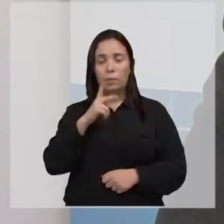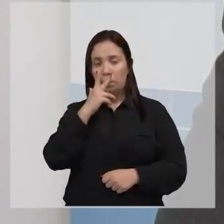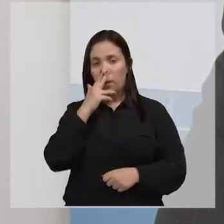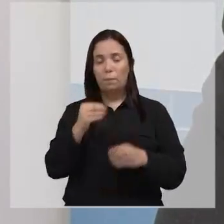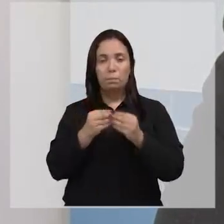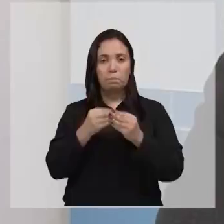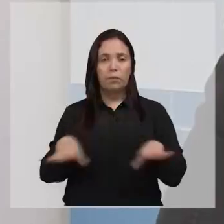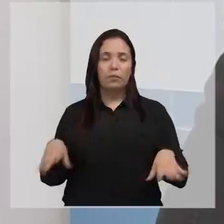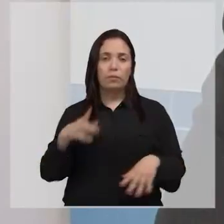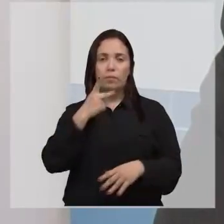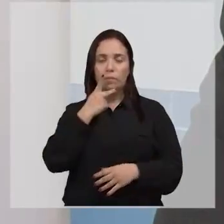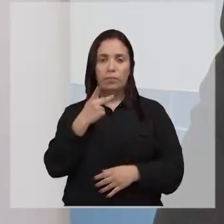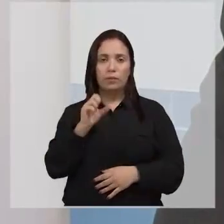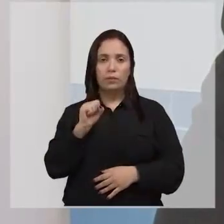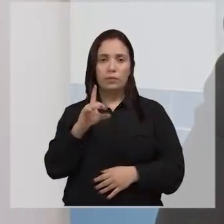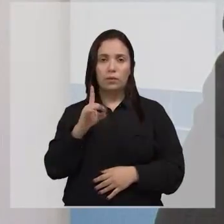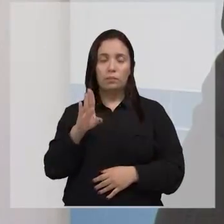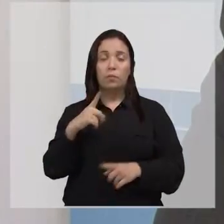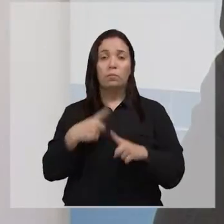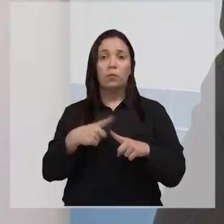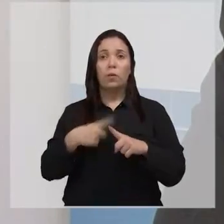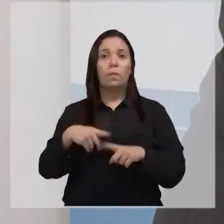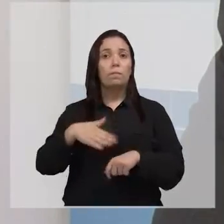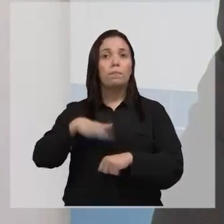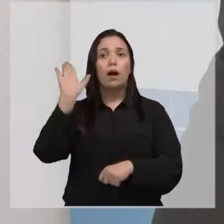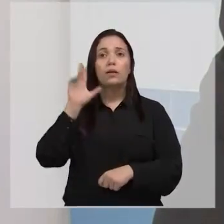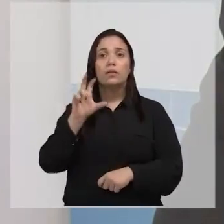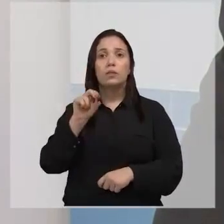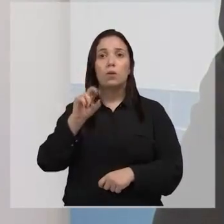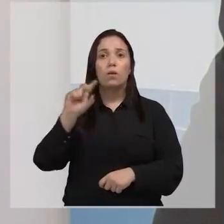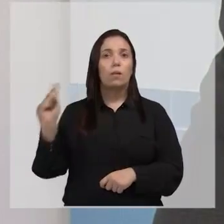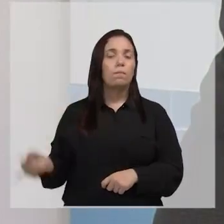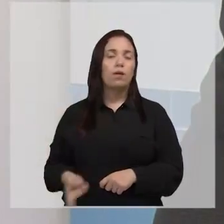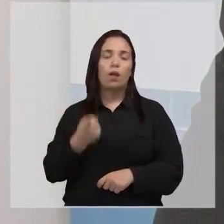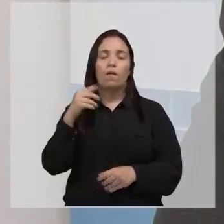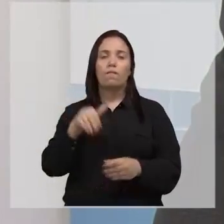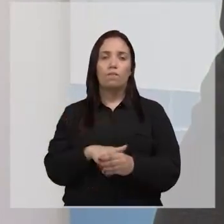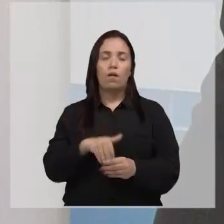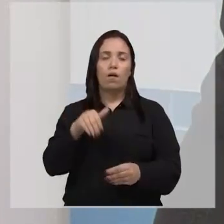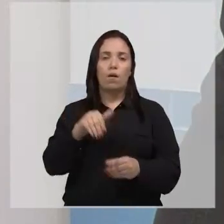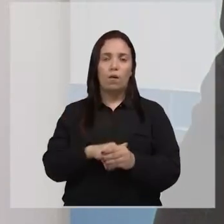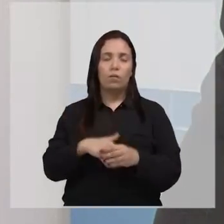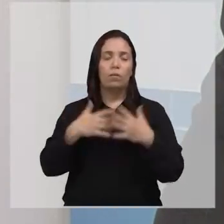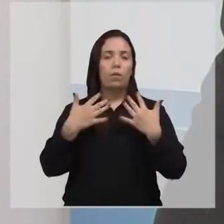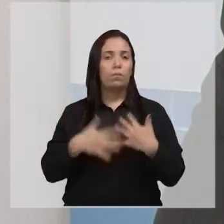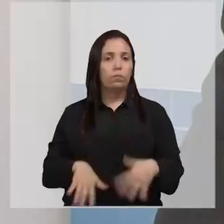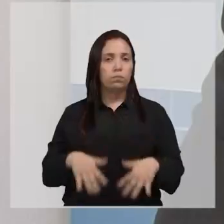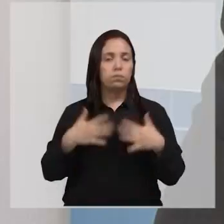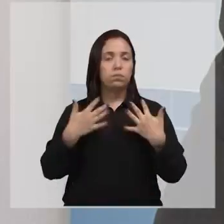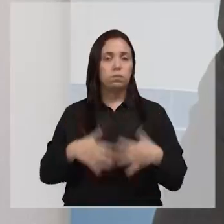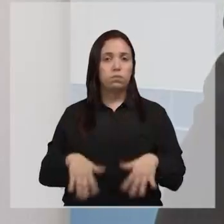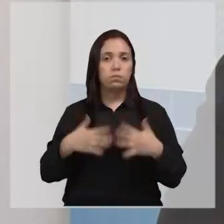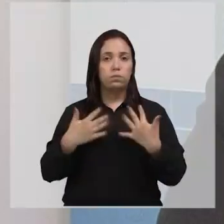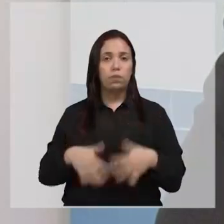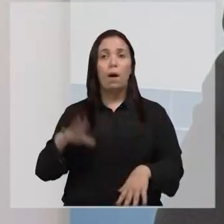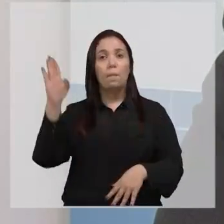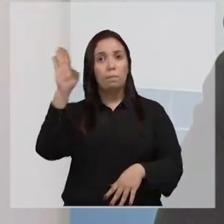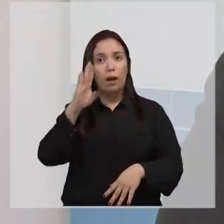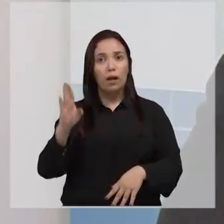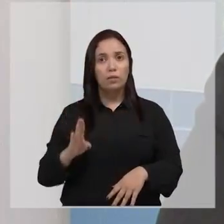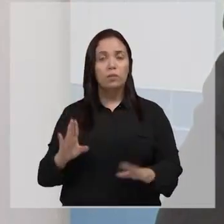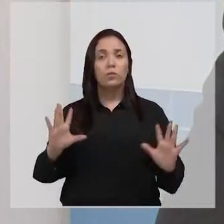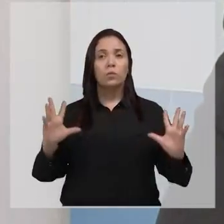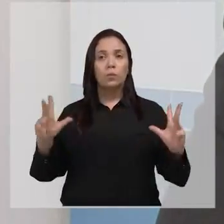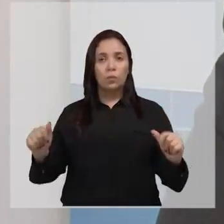o Aécio, ele teve mais de 50 milhões de votos. E mais de 50 milhões de votos em cima de um Brasil sério,